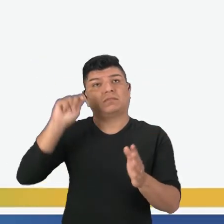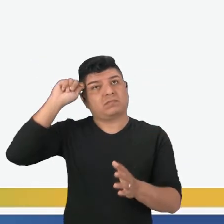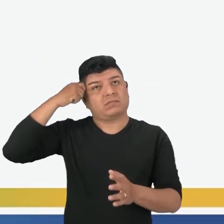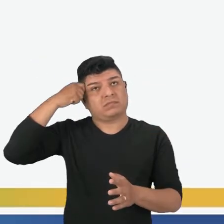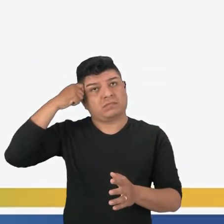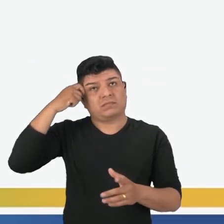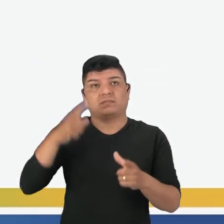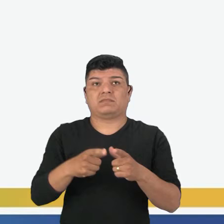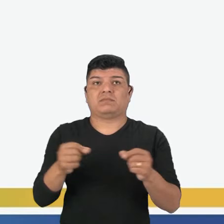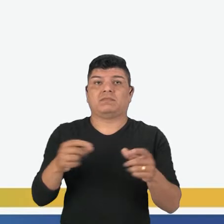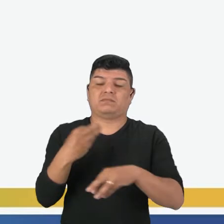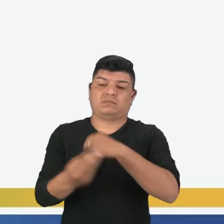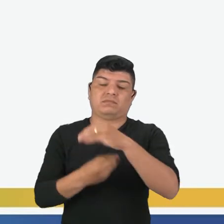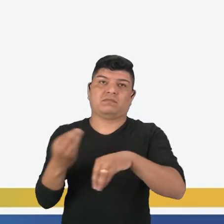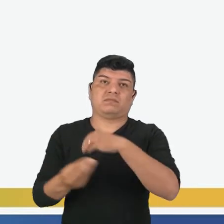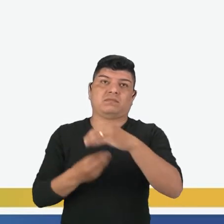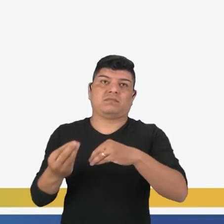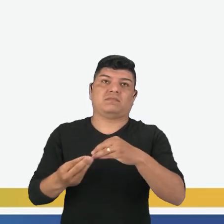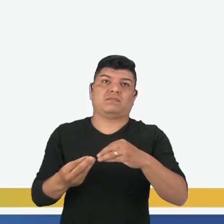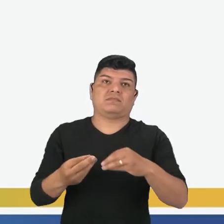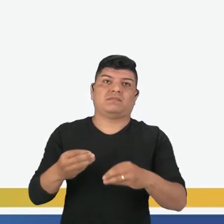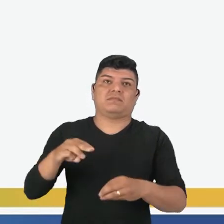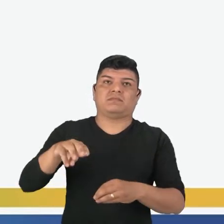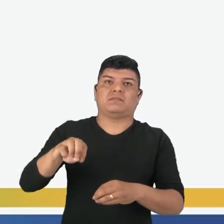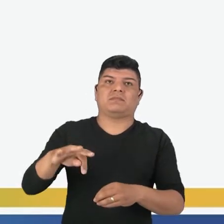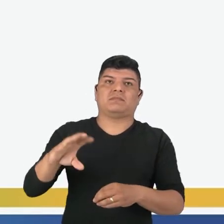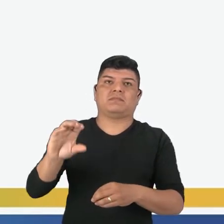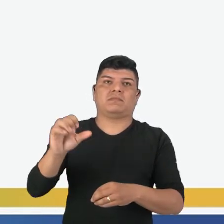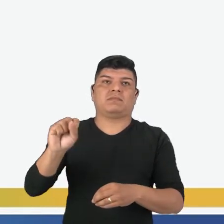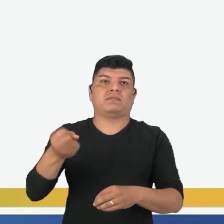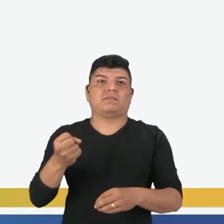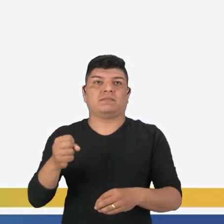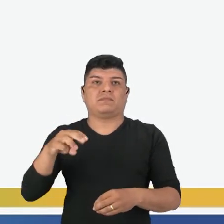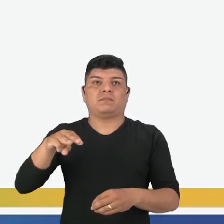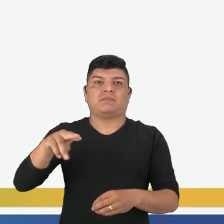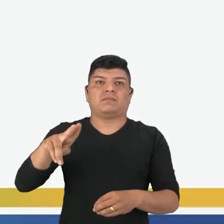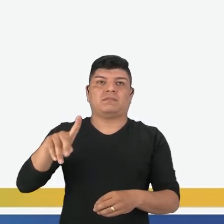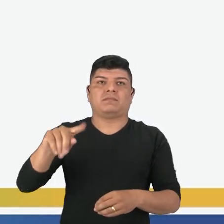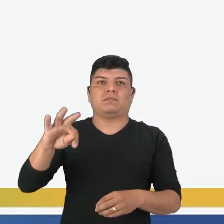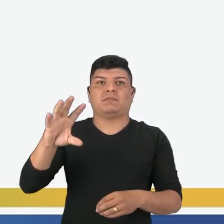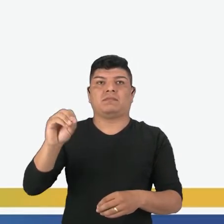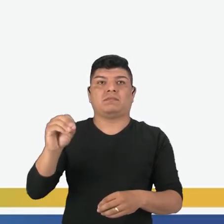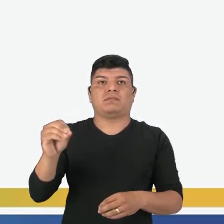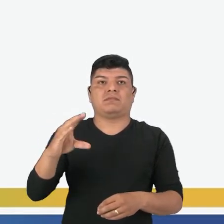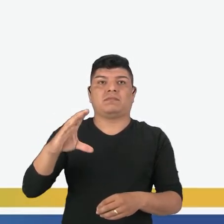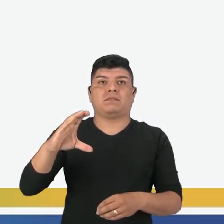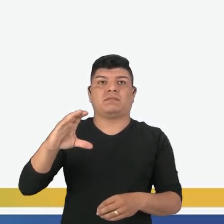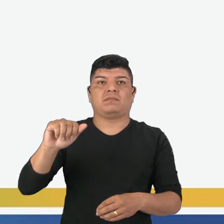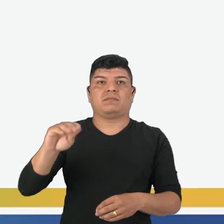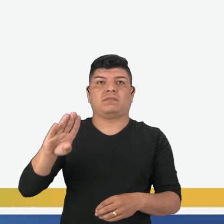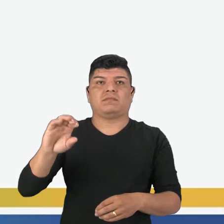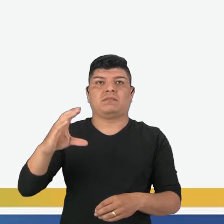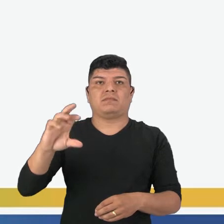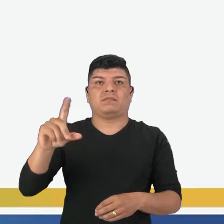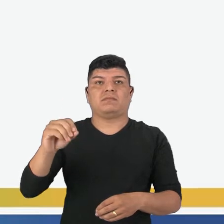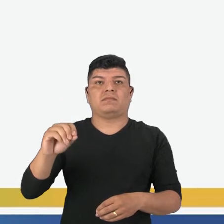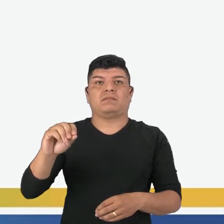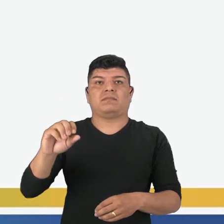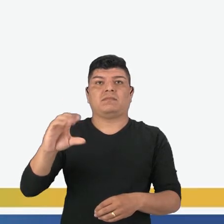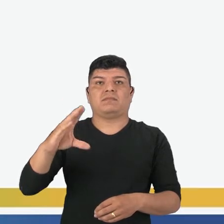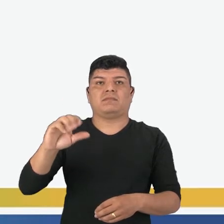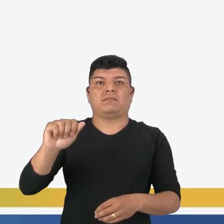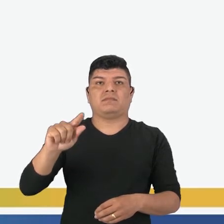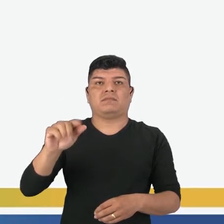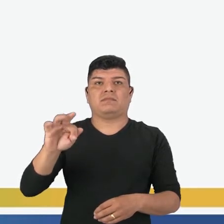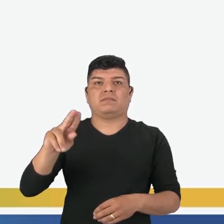asiáticos, que vê uma mistura aí, que vê os mestiços, mulatos, né? Caboclos, caiçara, mamelucos, aí vem os